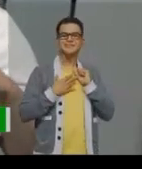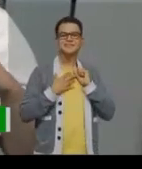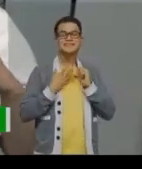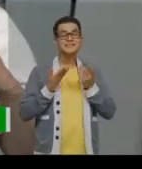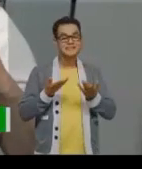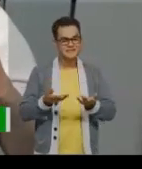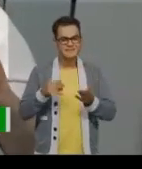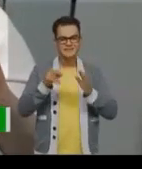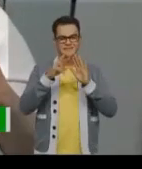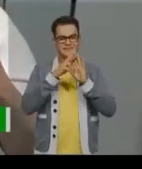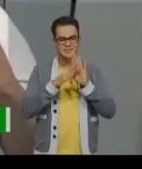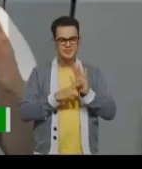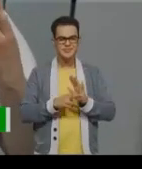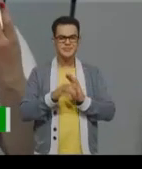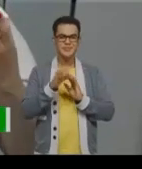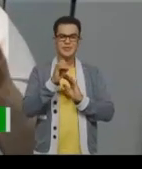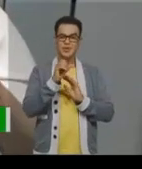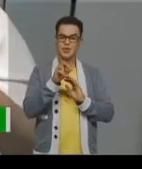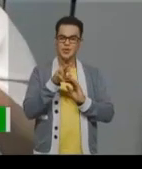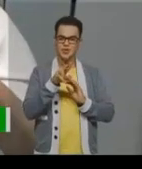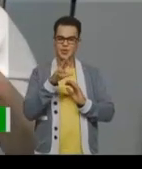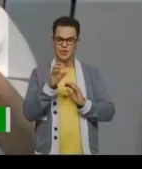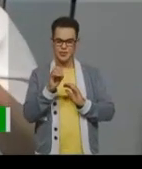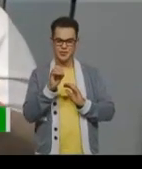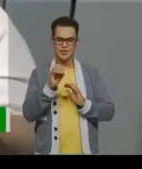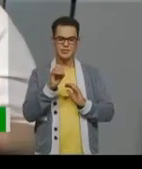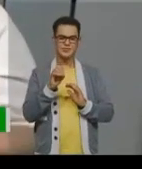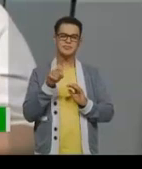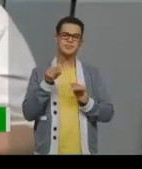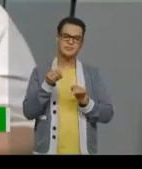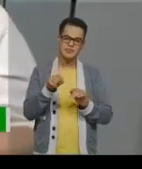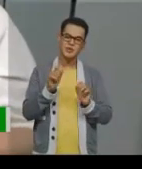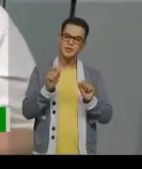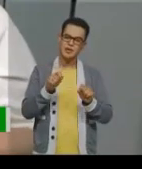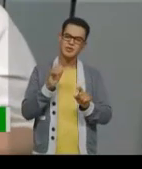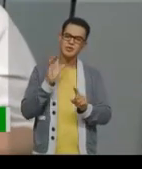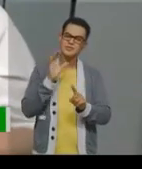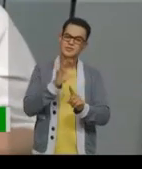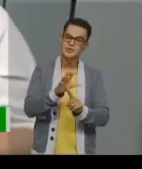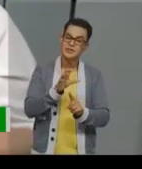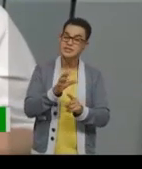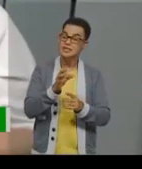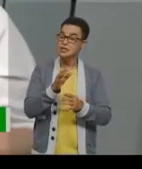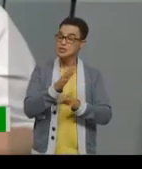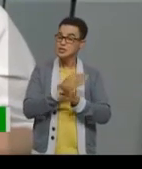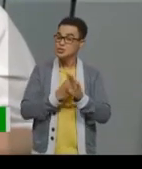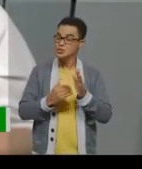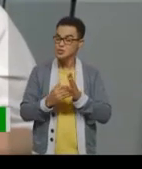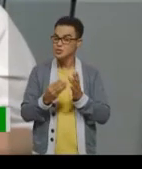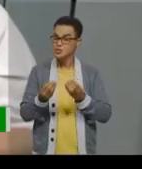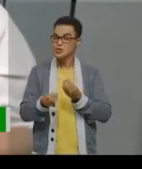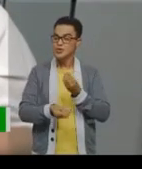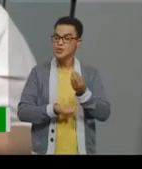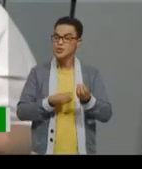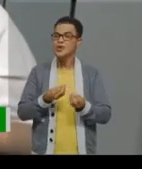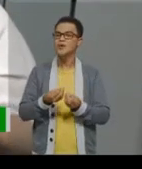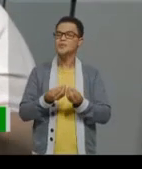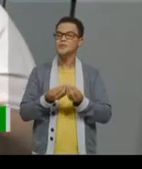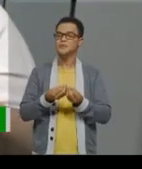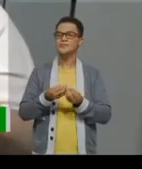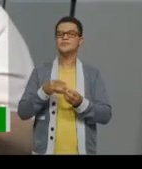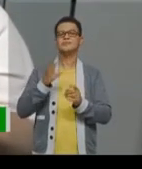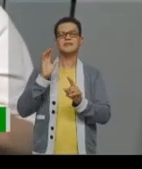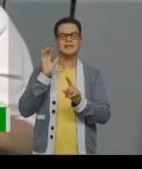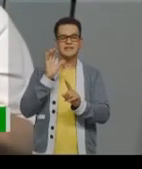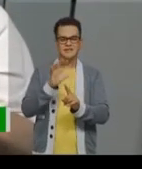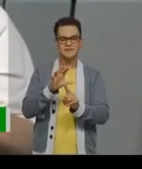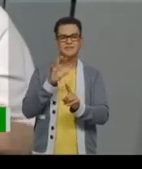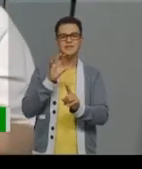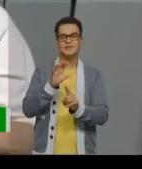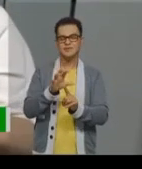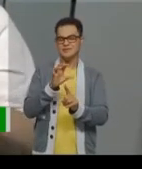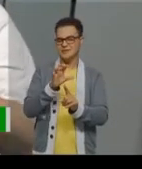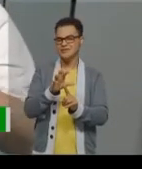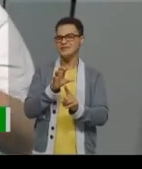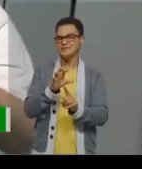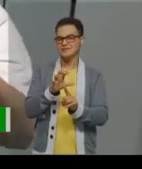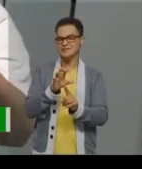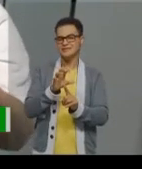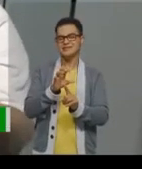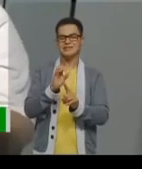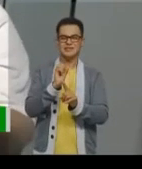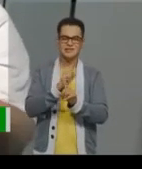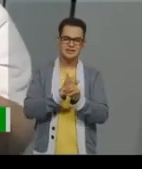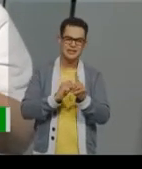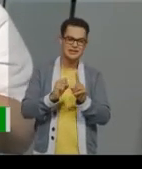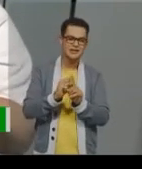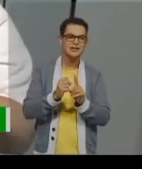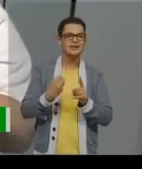construir toda a forma como ela interpreta a realidade, e a sua ética e a sua moralidade. E normalmente elas estão presentes